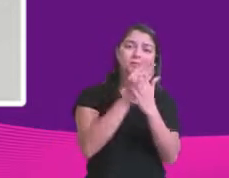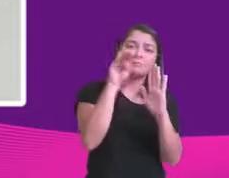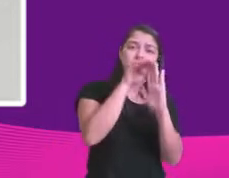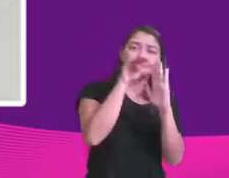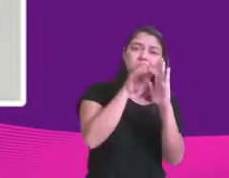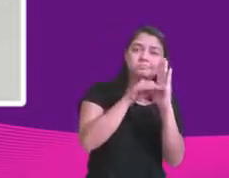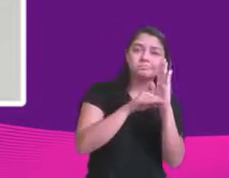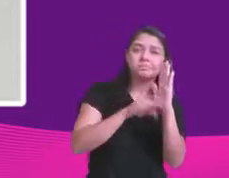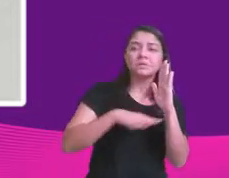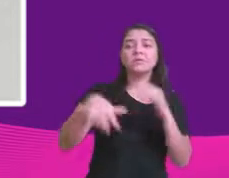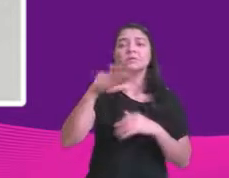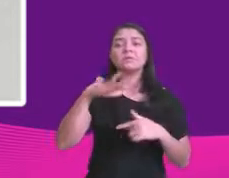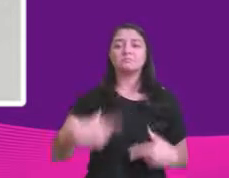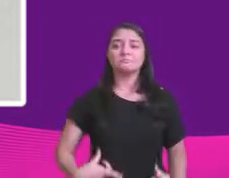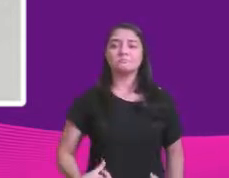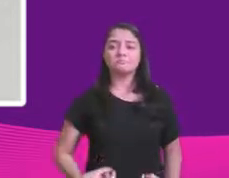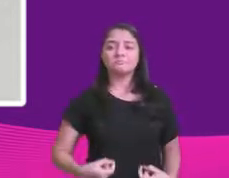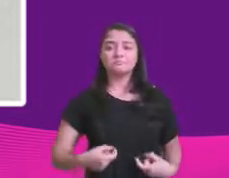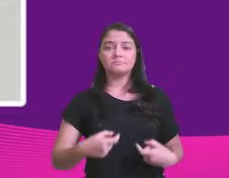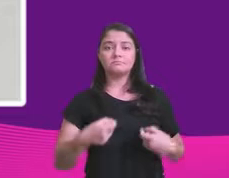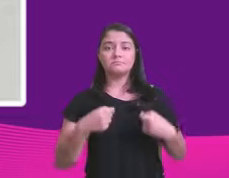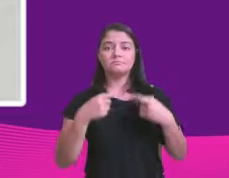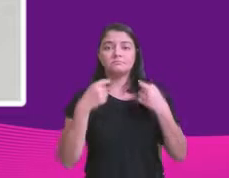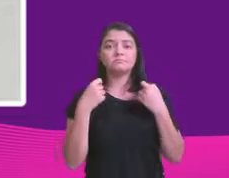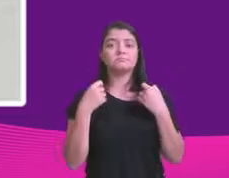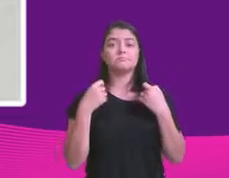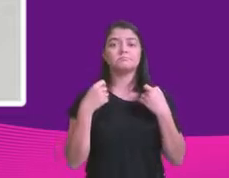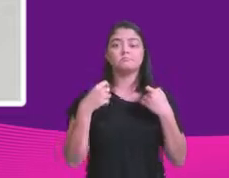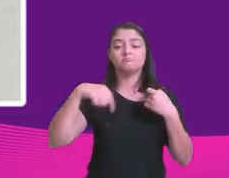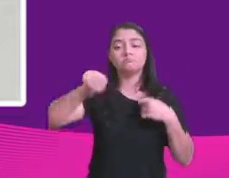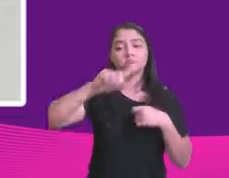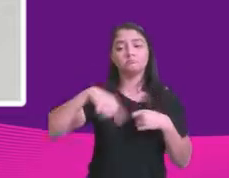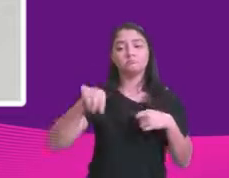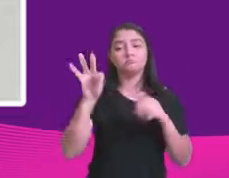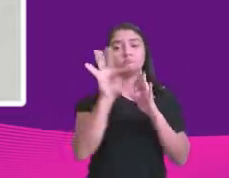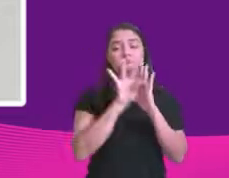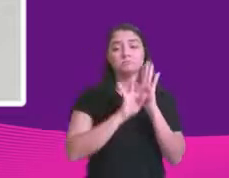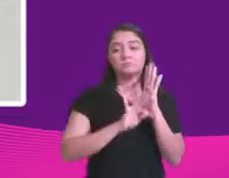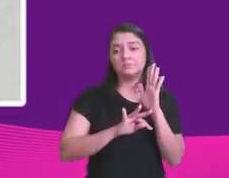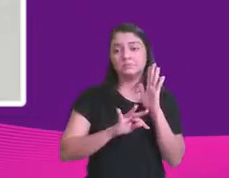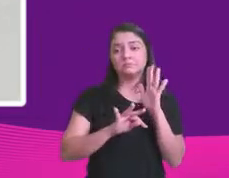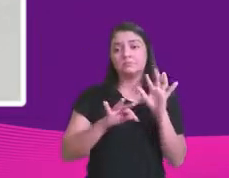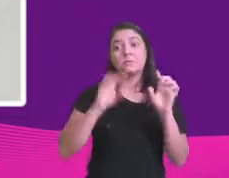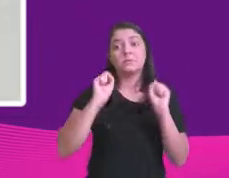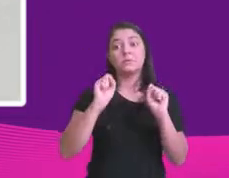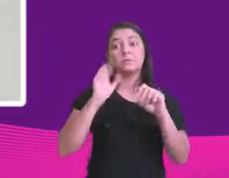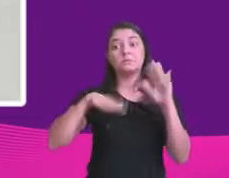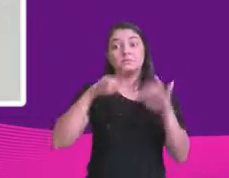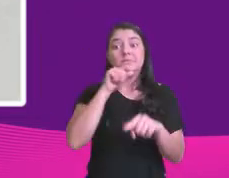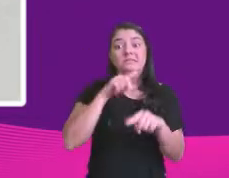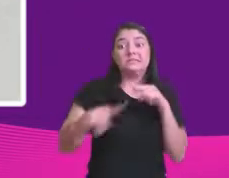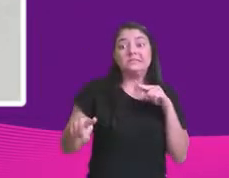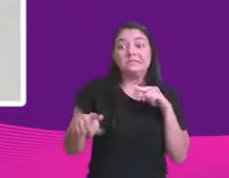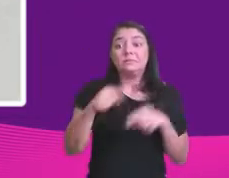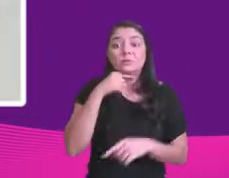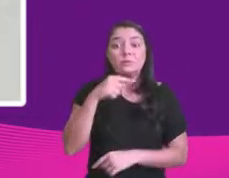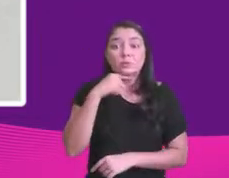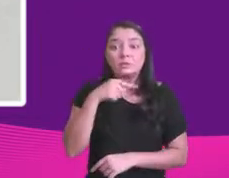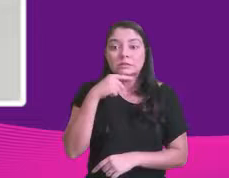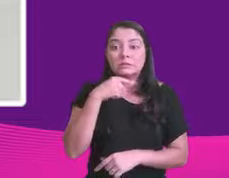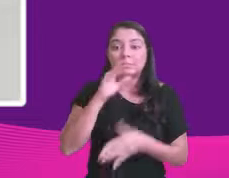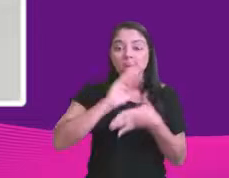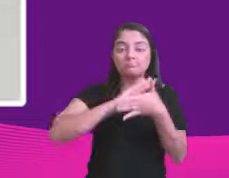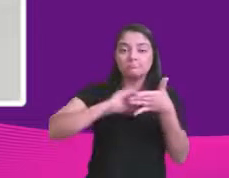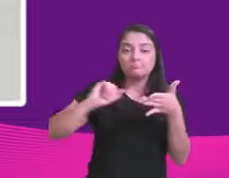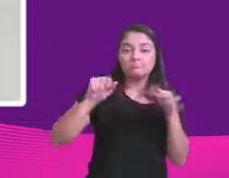cancerígena, alta concentração do quimioterápico, que seria praticamente proibitivo a tentativa de